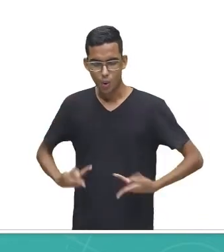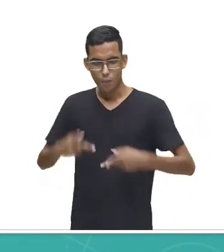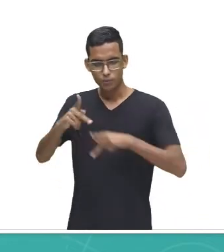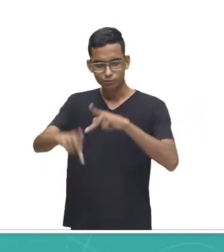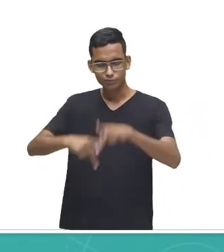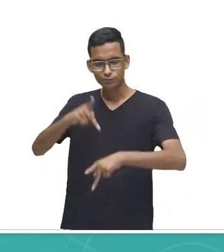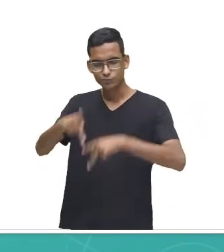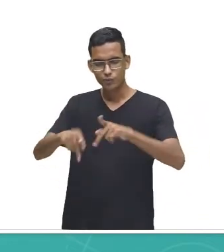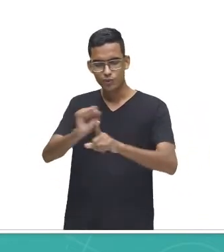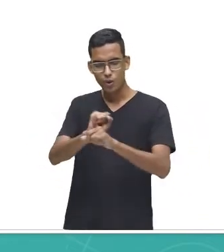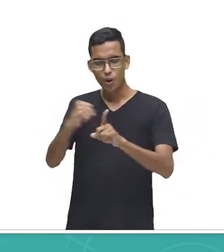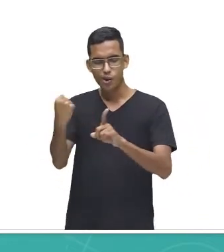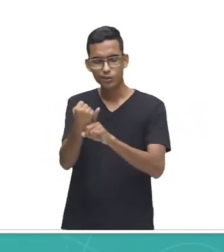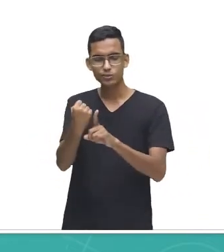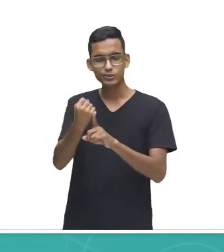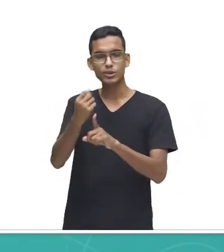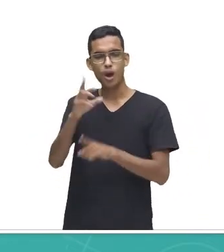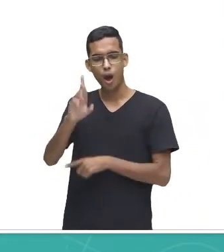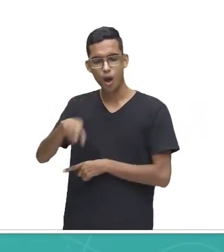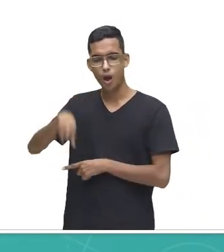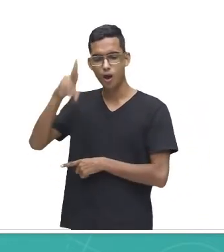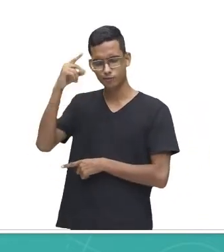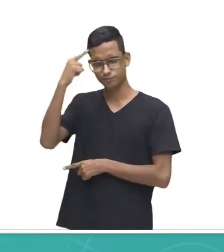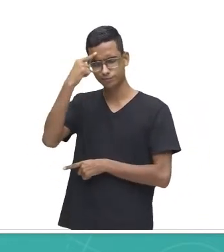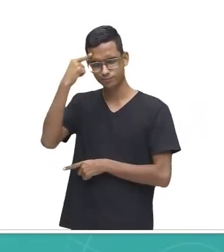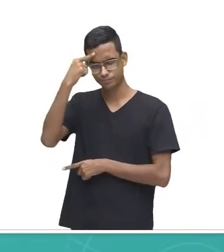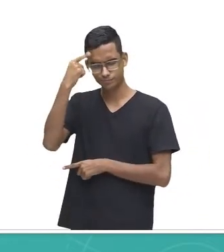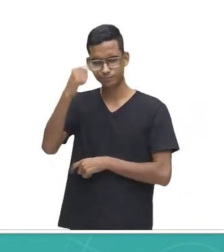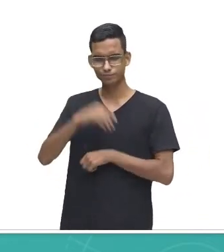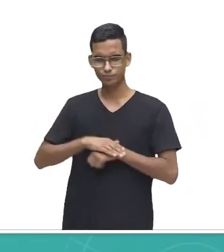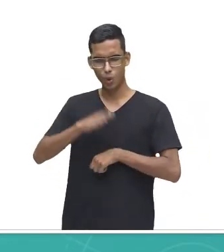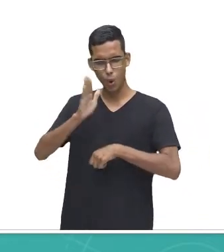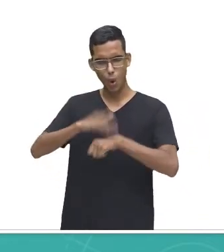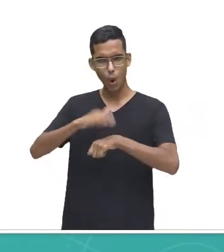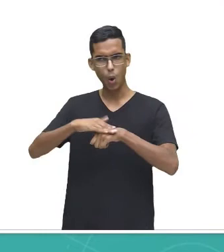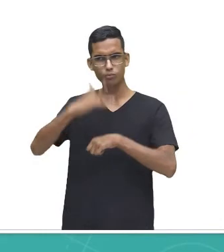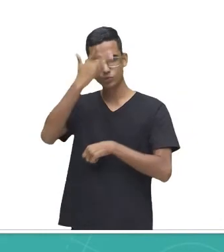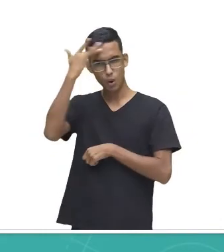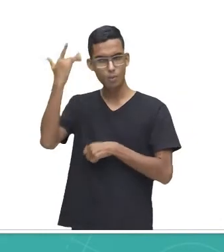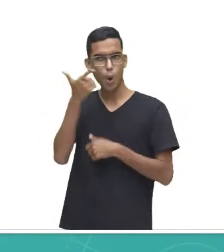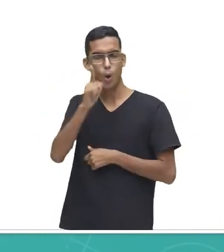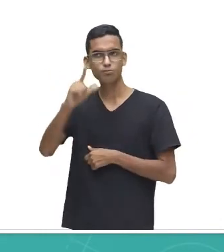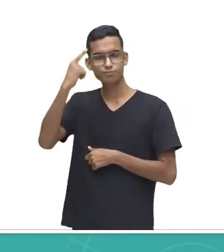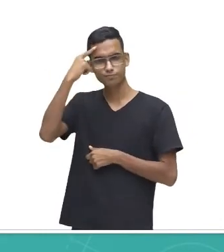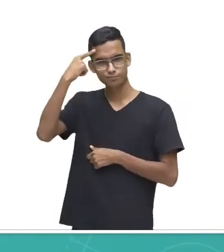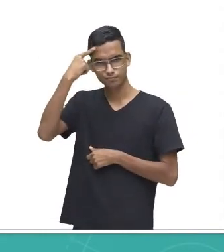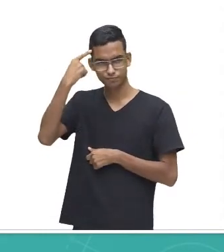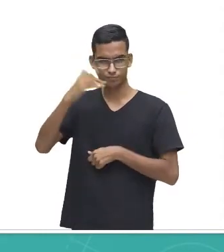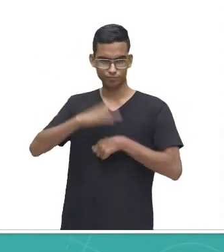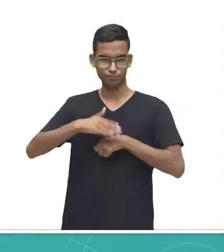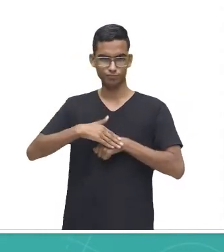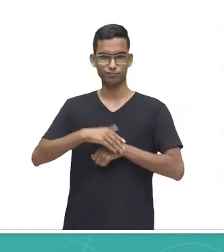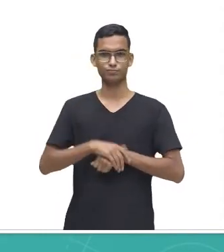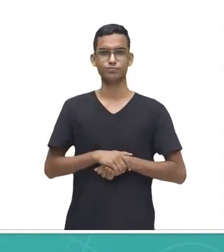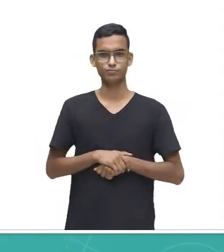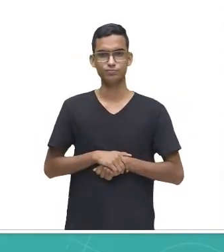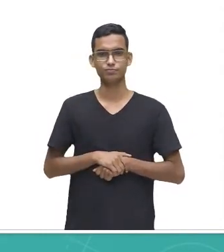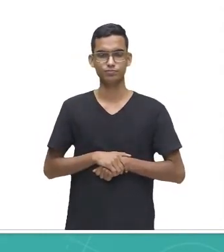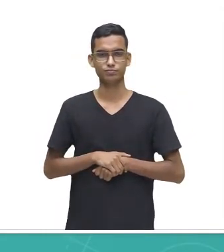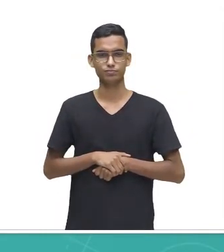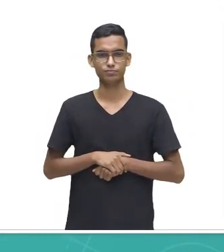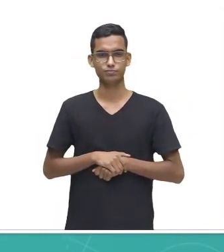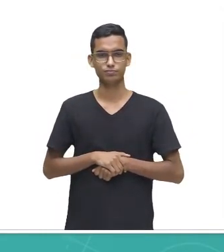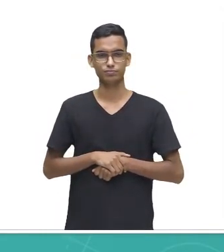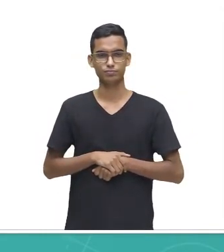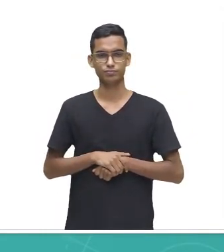pensamento humano, autônomo, tá? Vamos ver também outras quebras de paradigmas no próximo